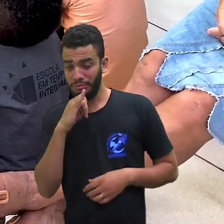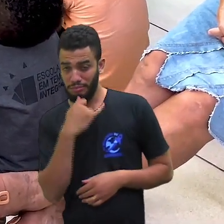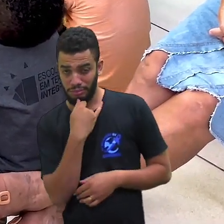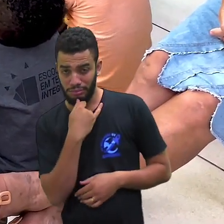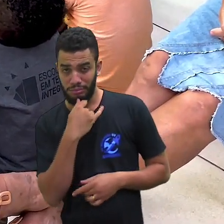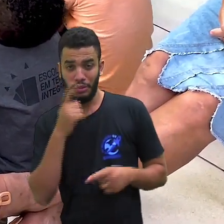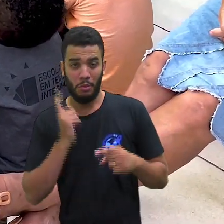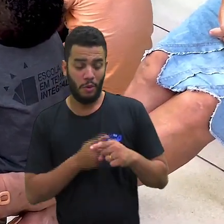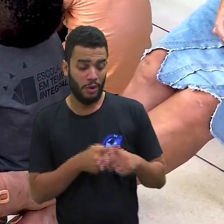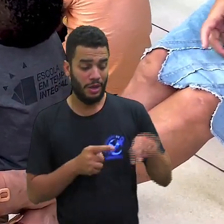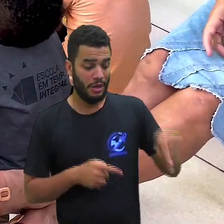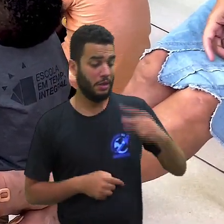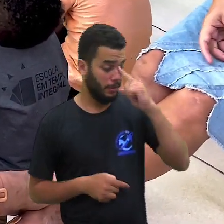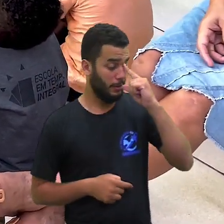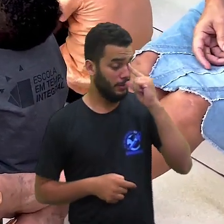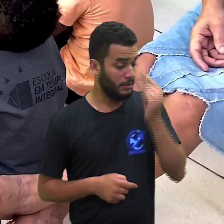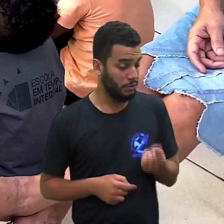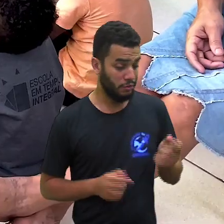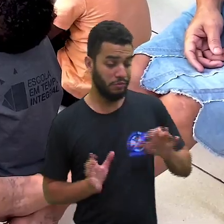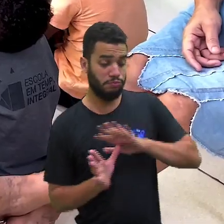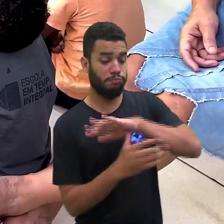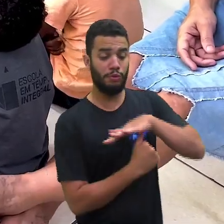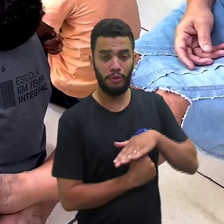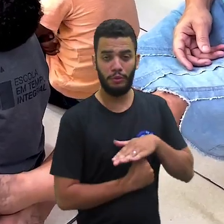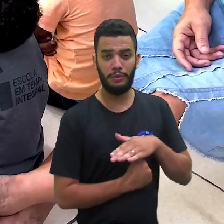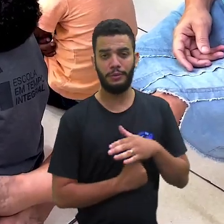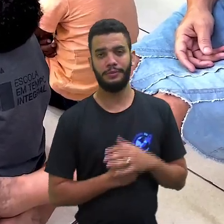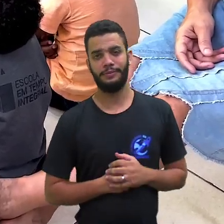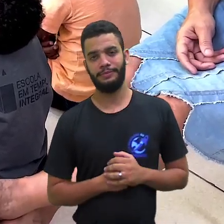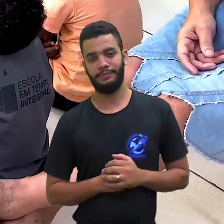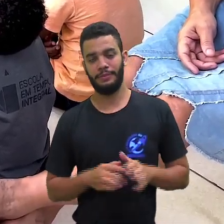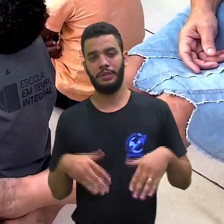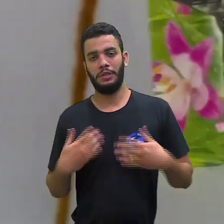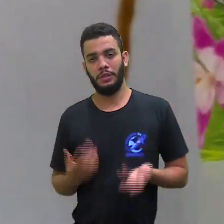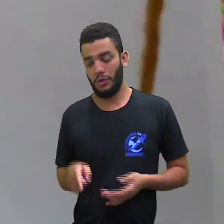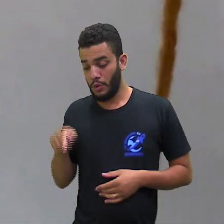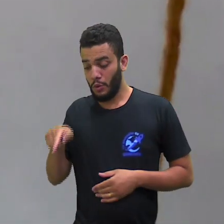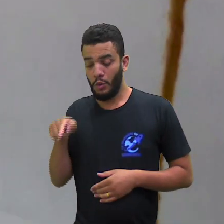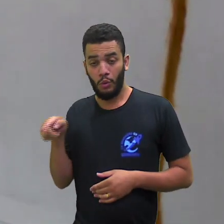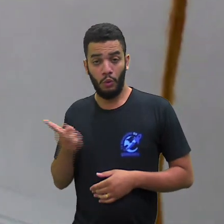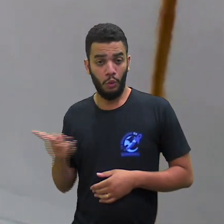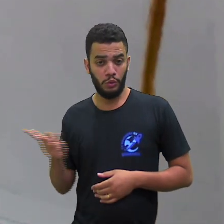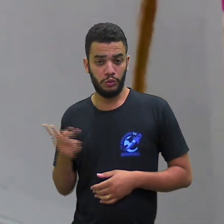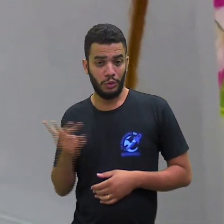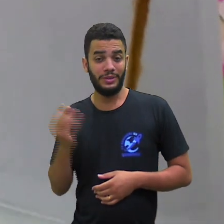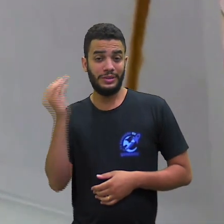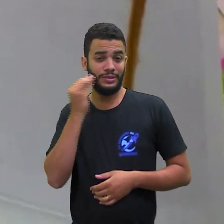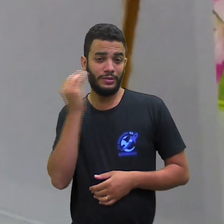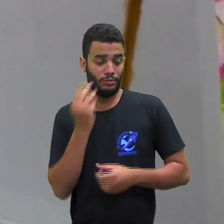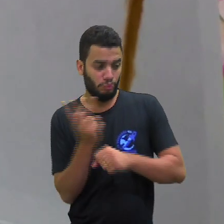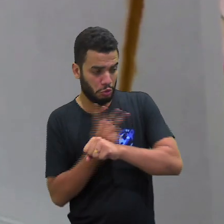ficaram desesperados. Saíram correndo à procura da bruxa.